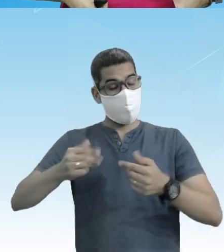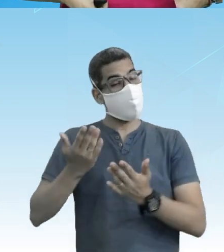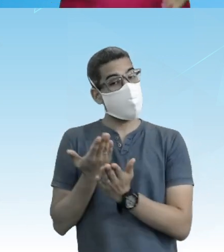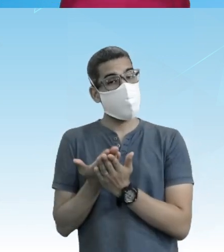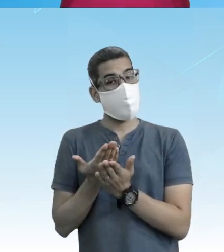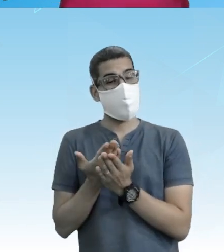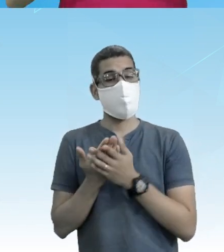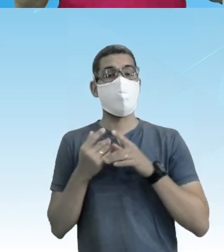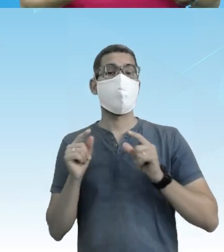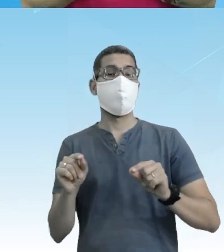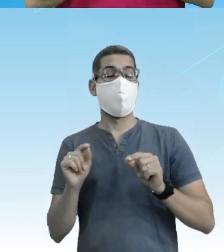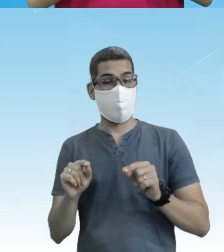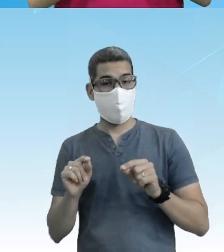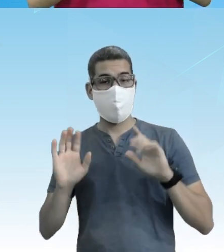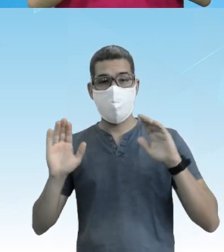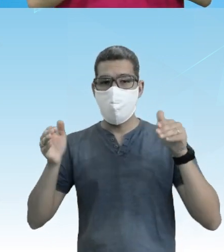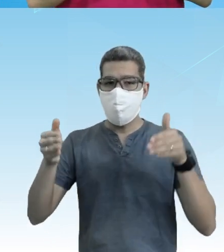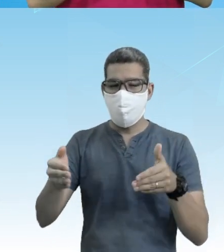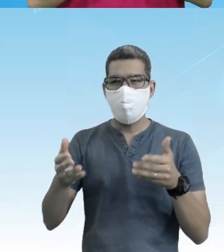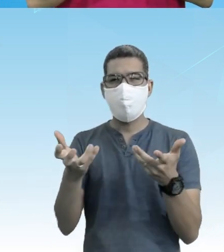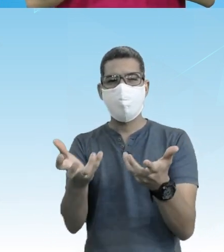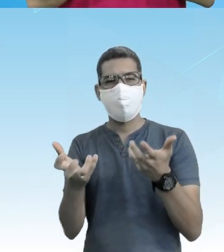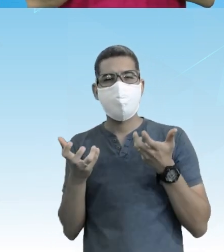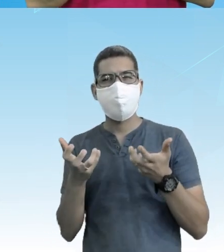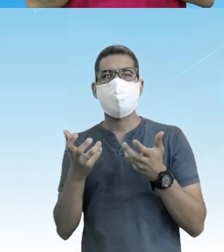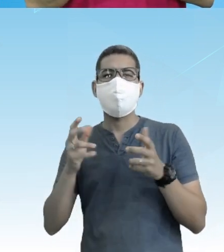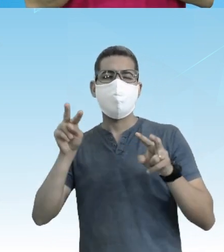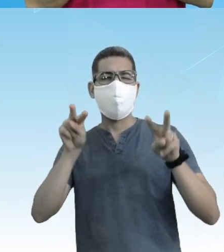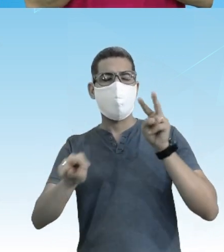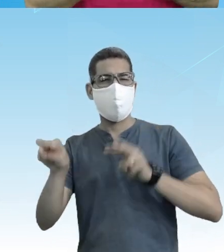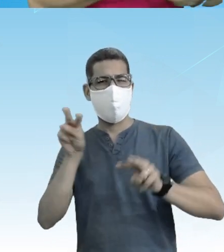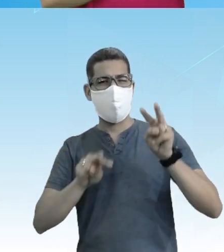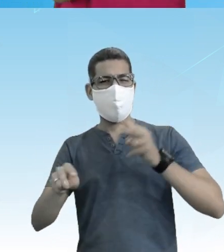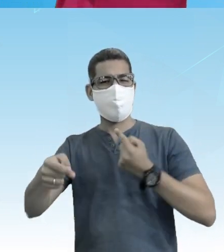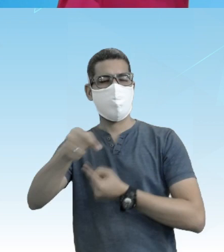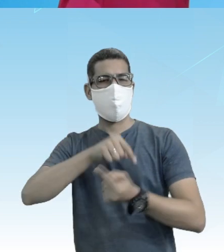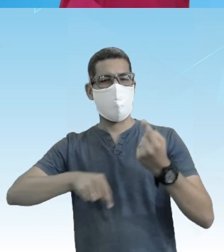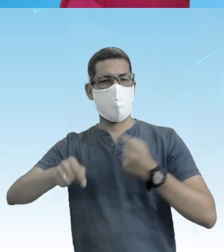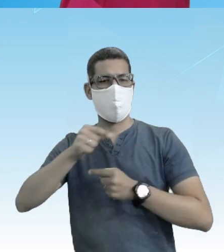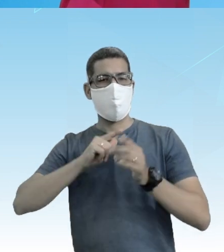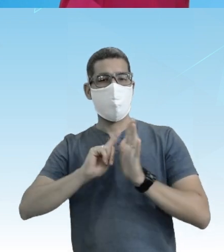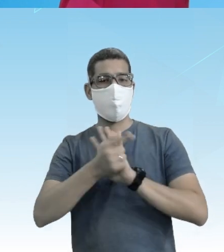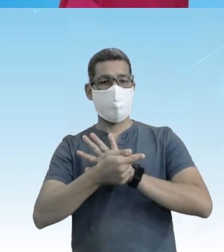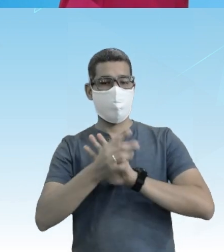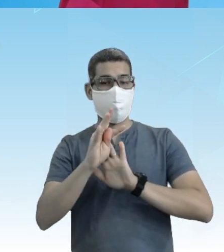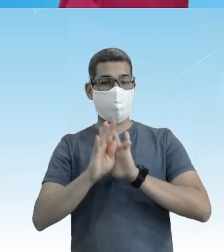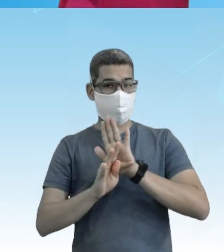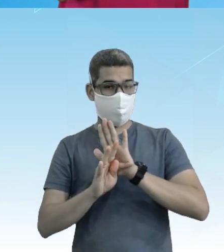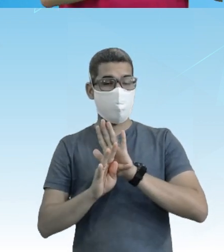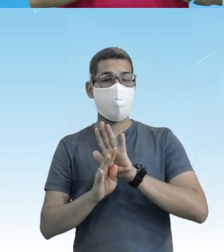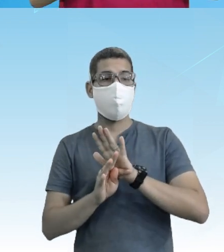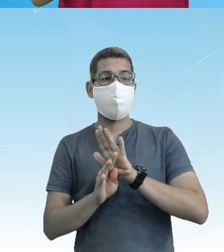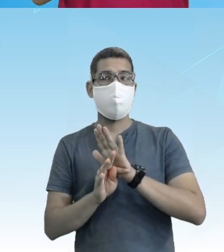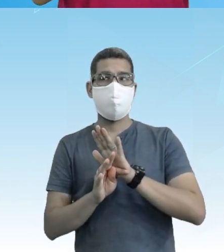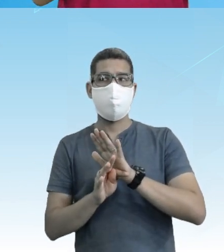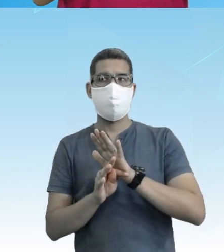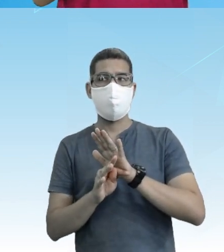de hoje, nós pretendemos justamente observar essa relação entre gênero textual,